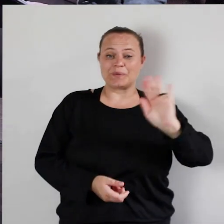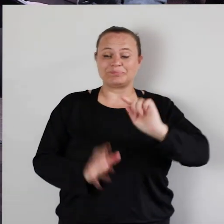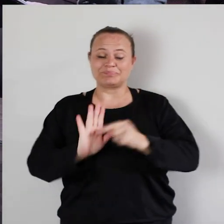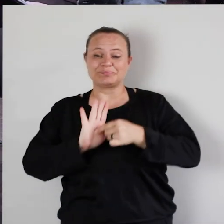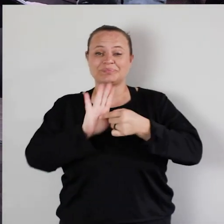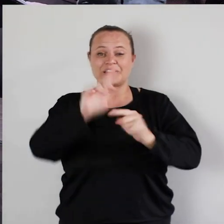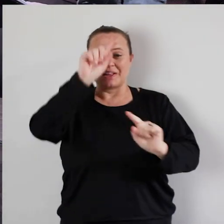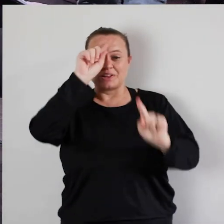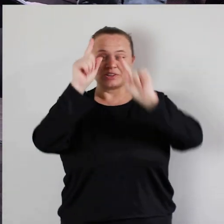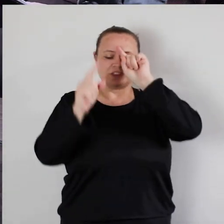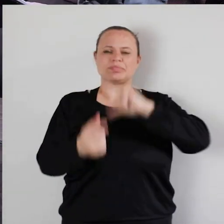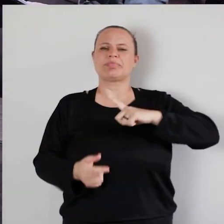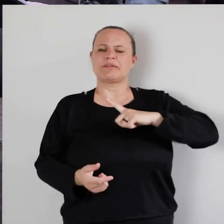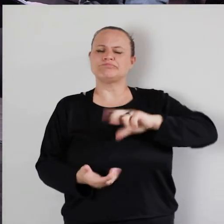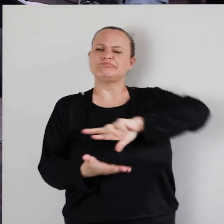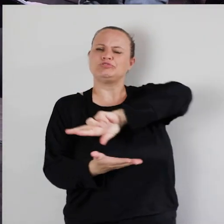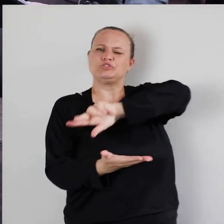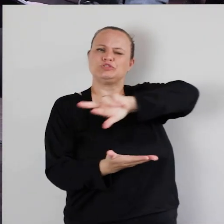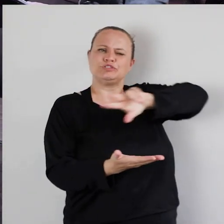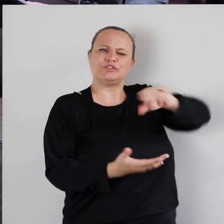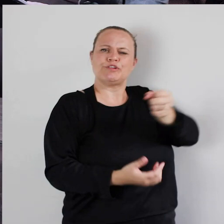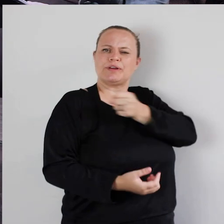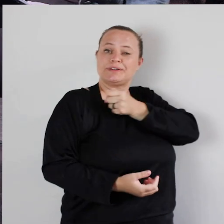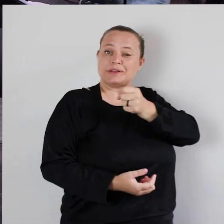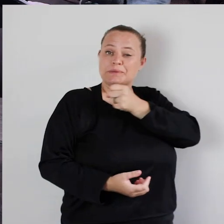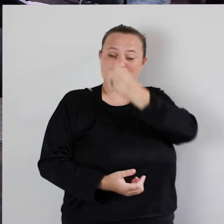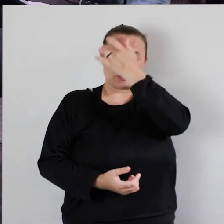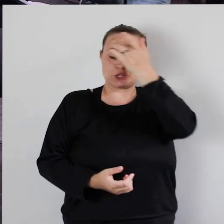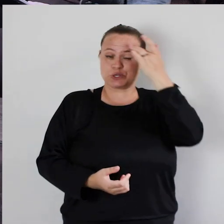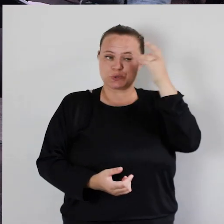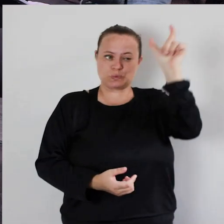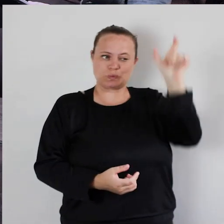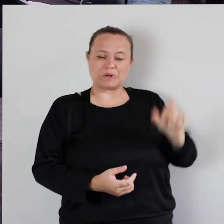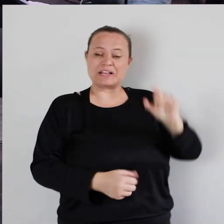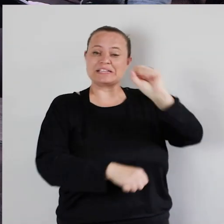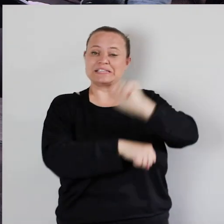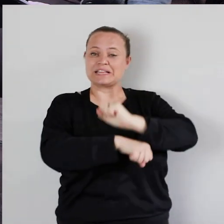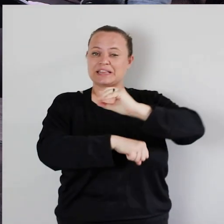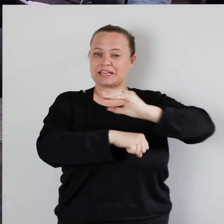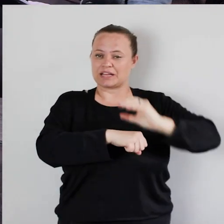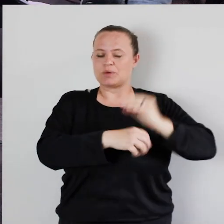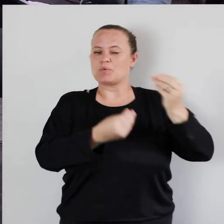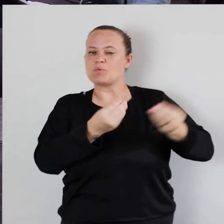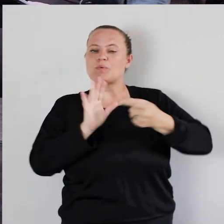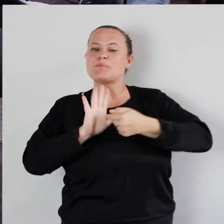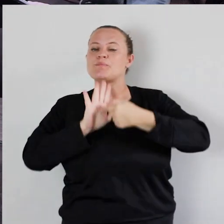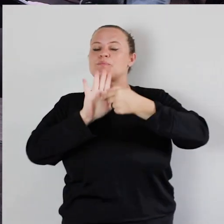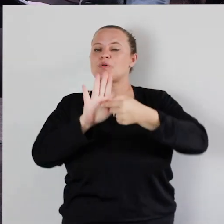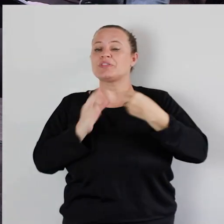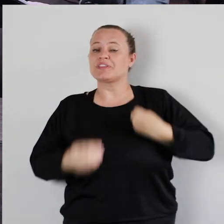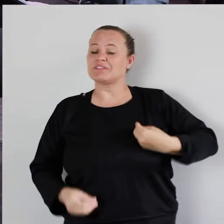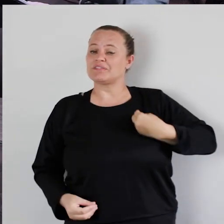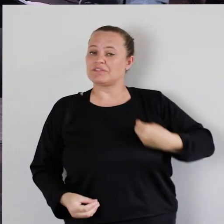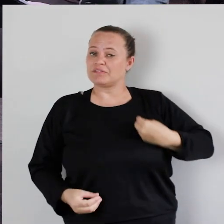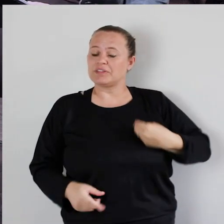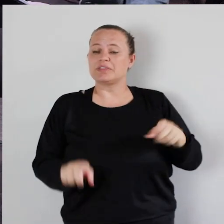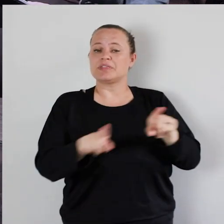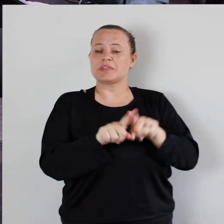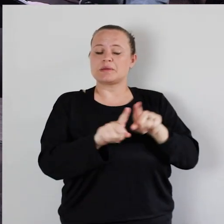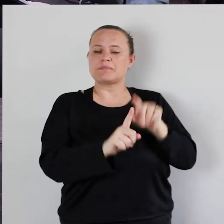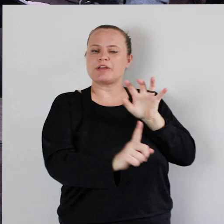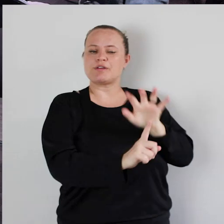Olá, este é o Cena Criativa, uma série de entrevistas com iniciativas culturais de Santa Catarina, mostrando um pouco sobre as suas formas